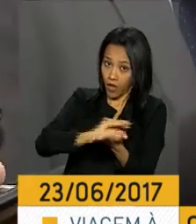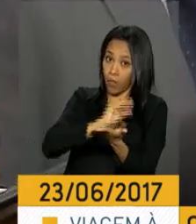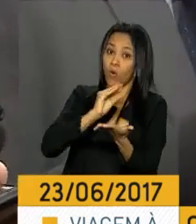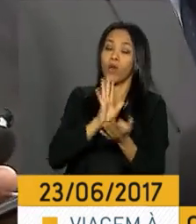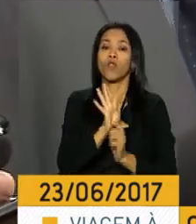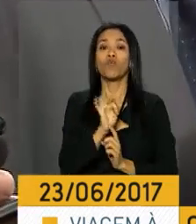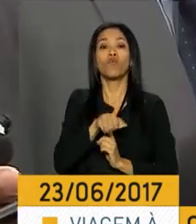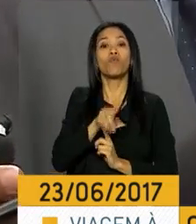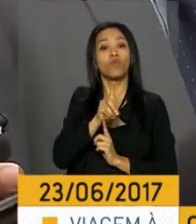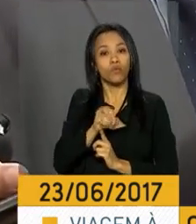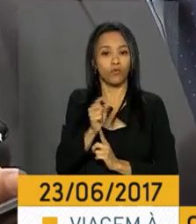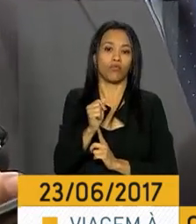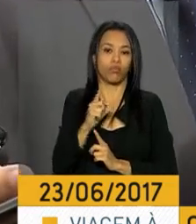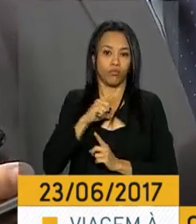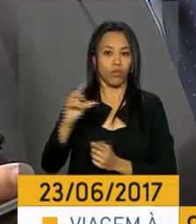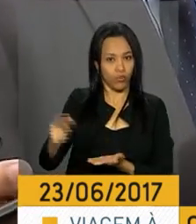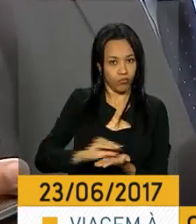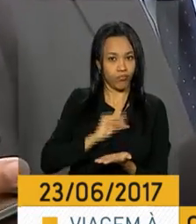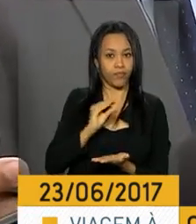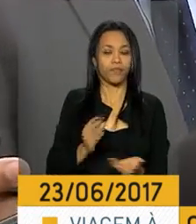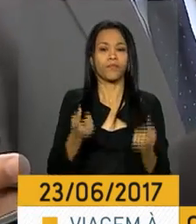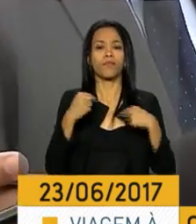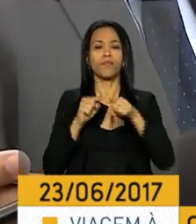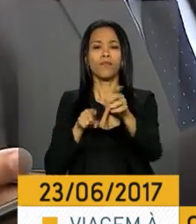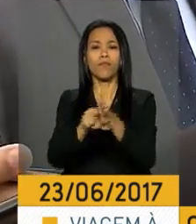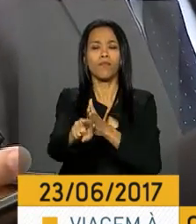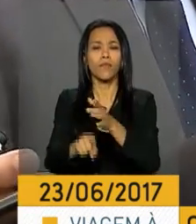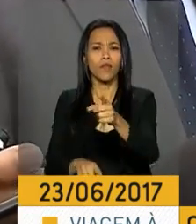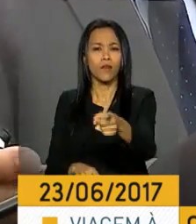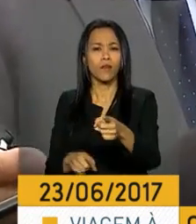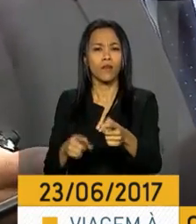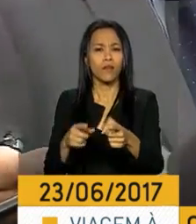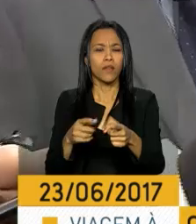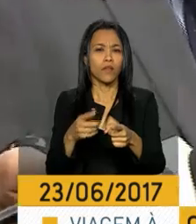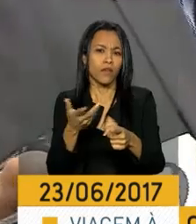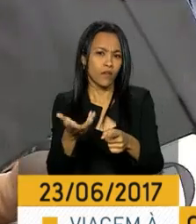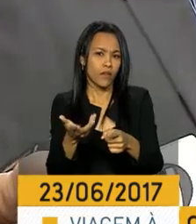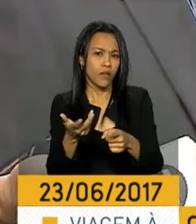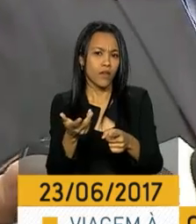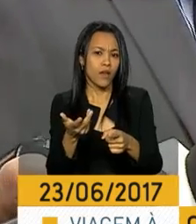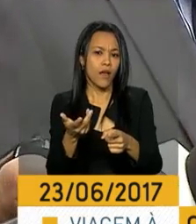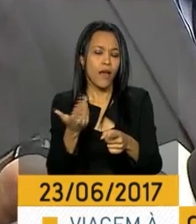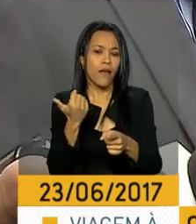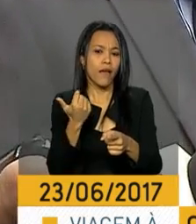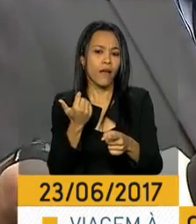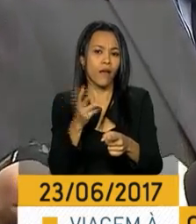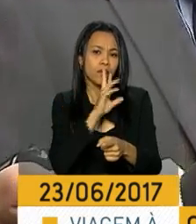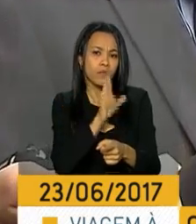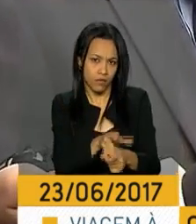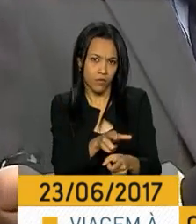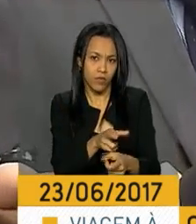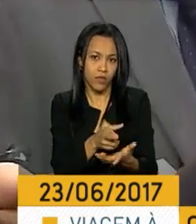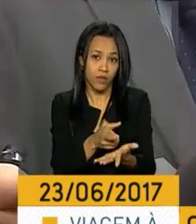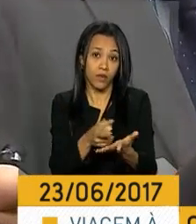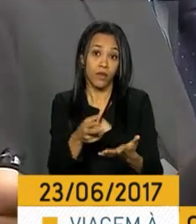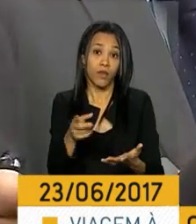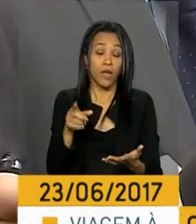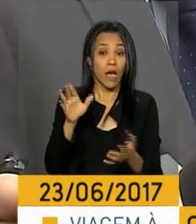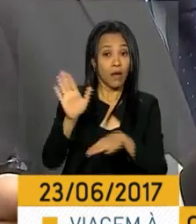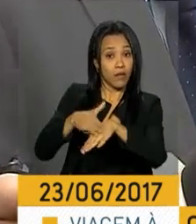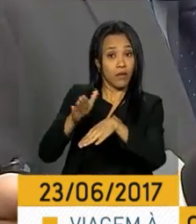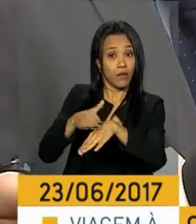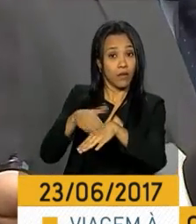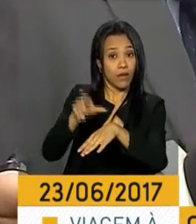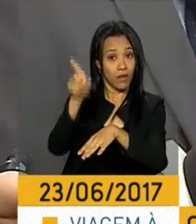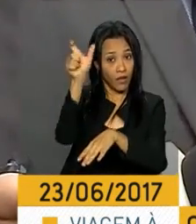constrangedor eles anunciarem, confirmarem o corte da doação deles no momento em que o senhor está aqui? Não, sabe que é o contrário agora, tanto da senhora